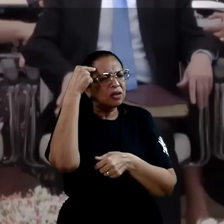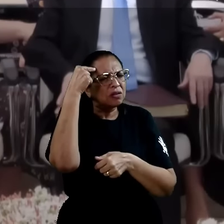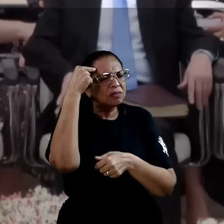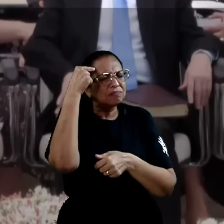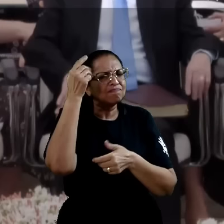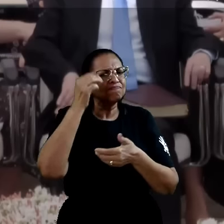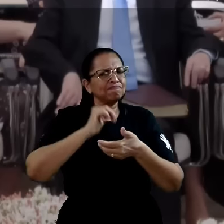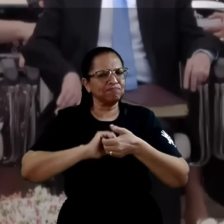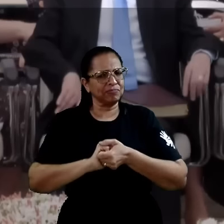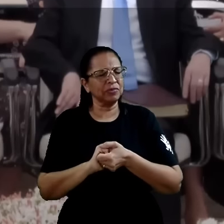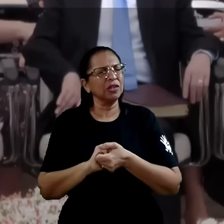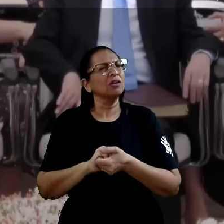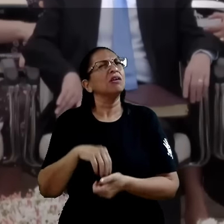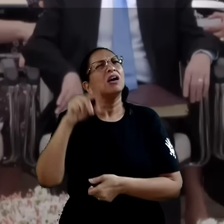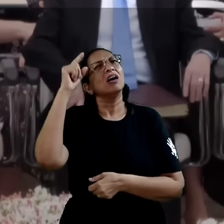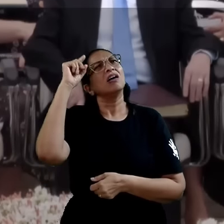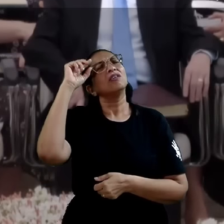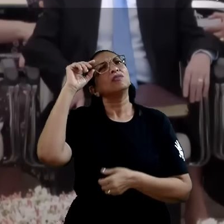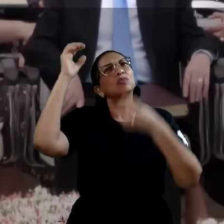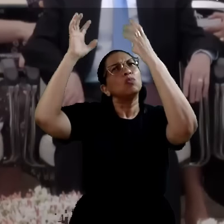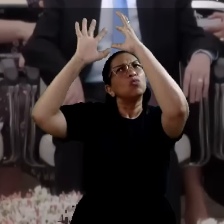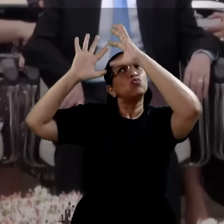a Disneylândia colecionando